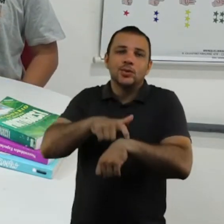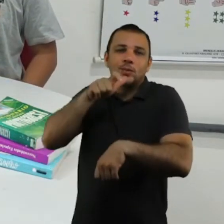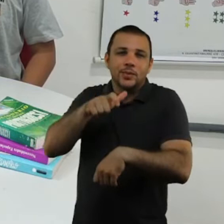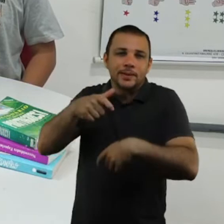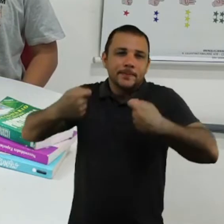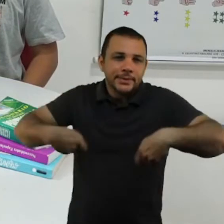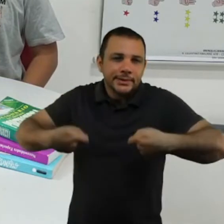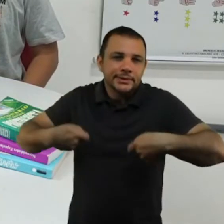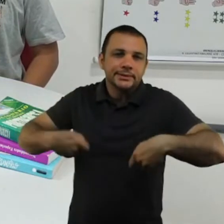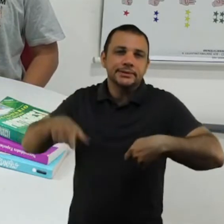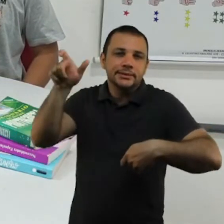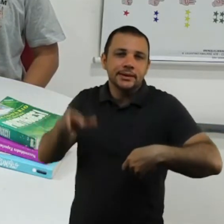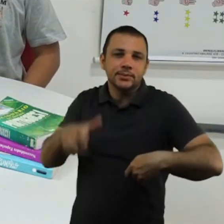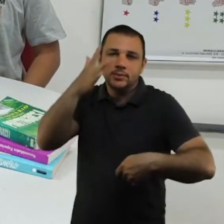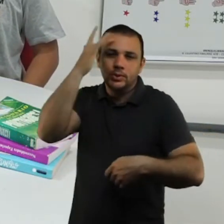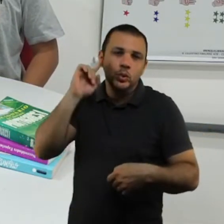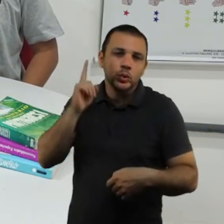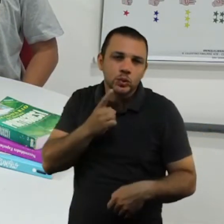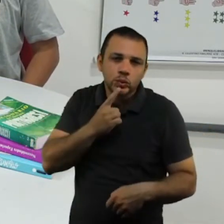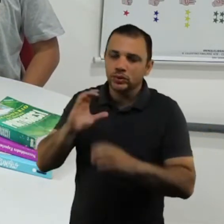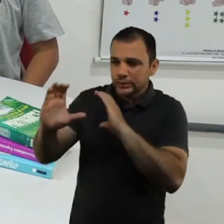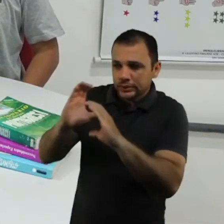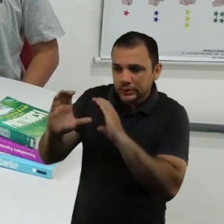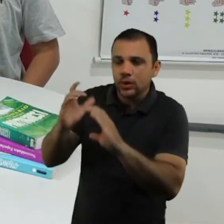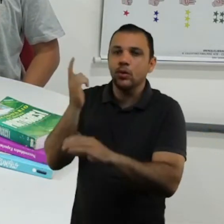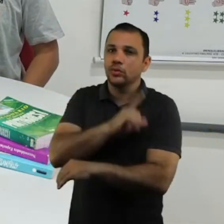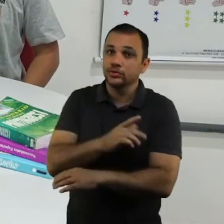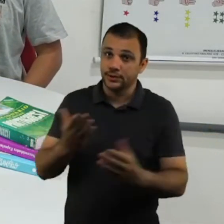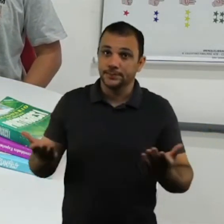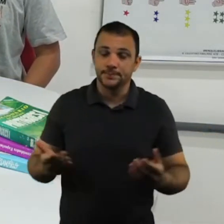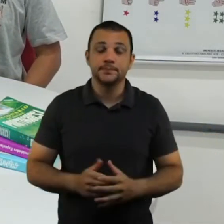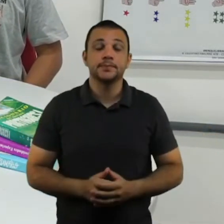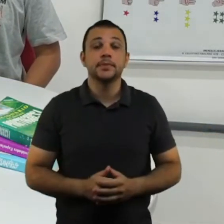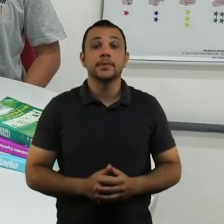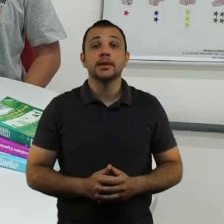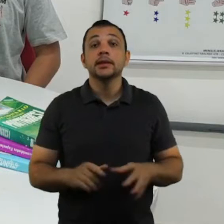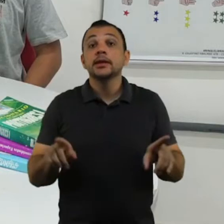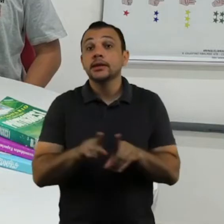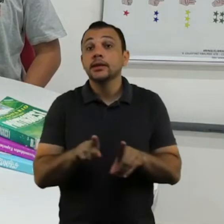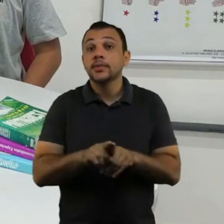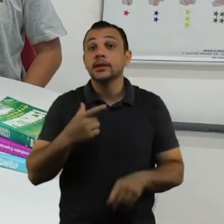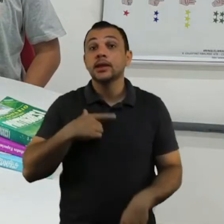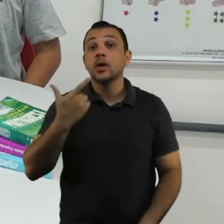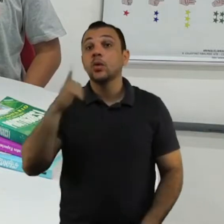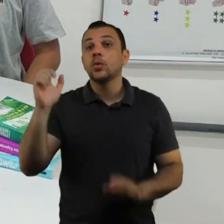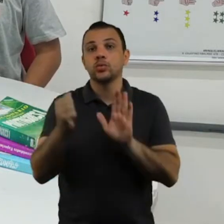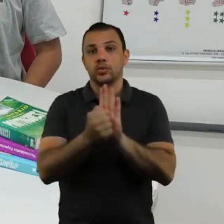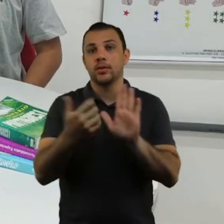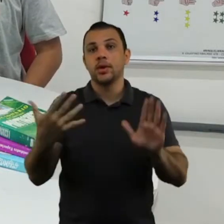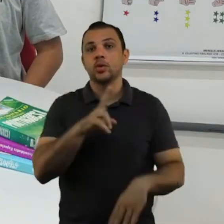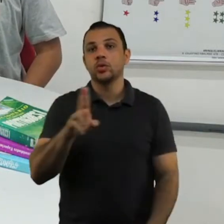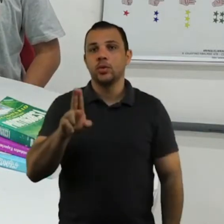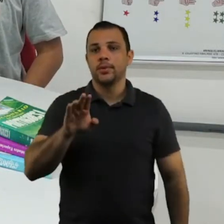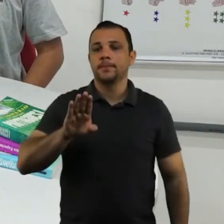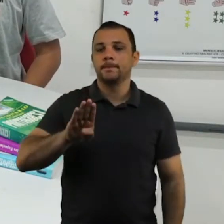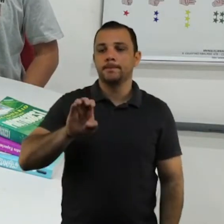momento também se comunique com alguém que está ali, né? Um deficiente auditivo e tudo mais. Continuando, a gente também tem o aplicativo Be